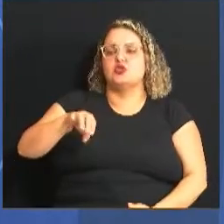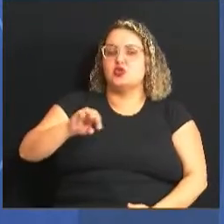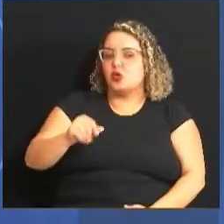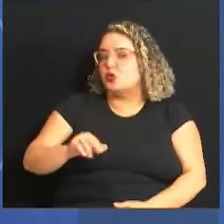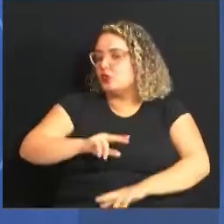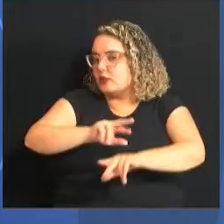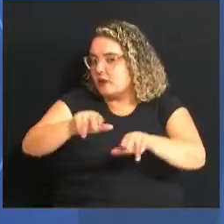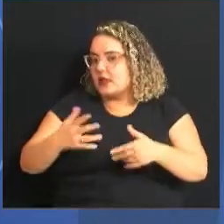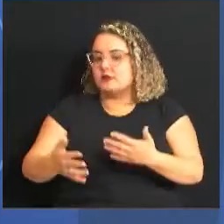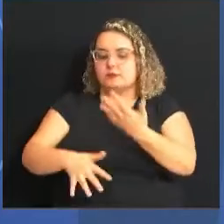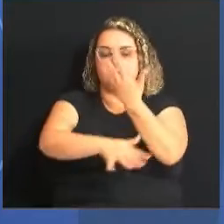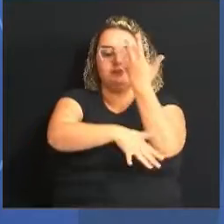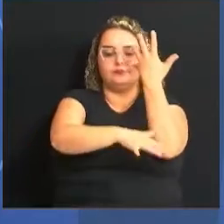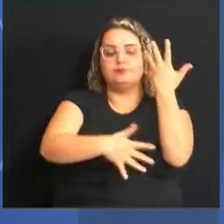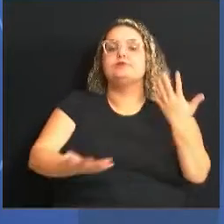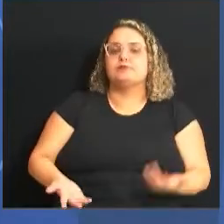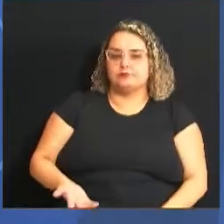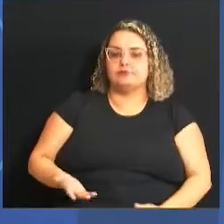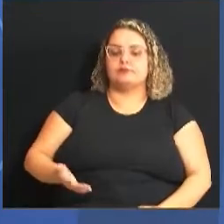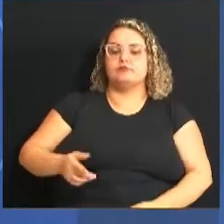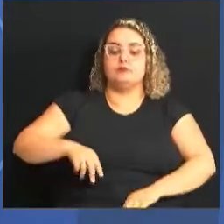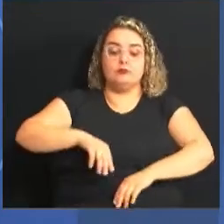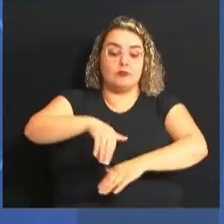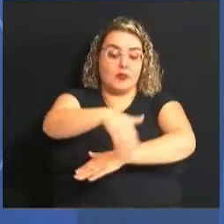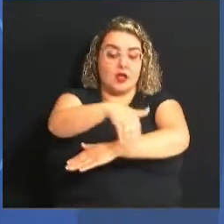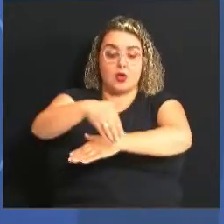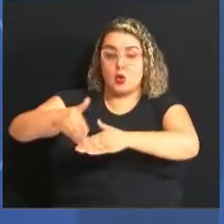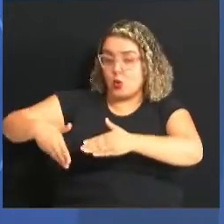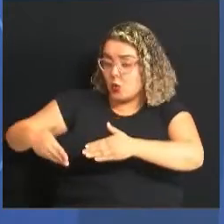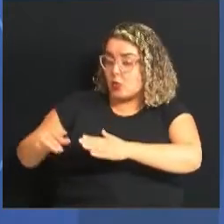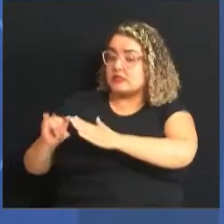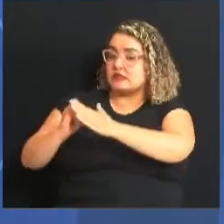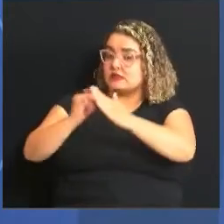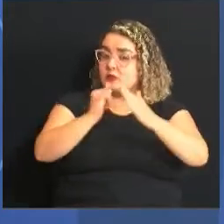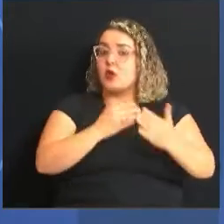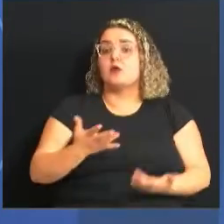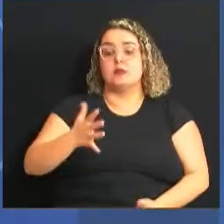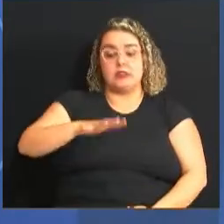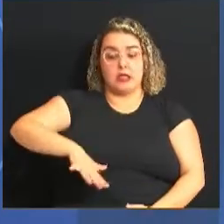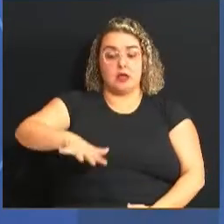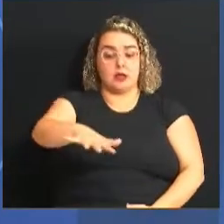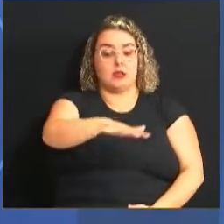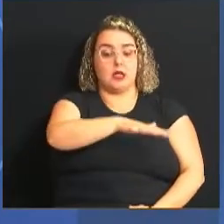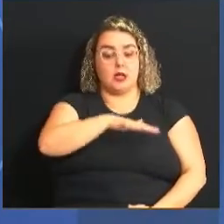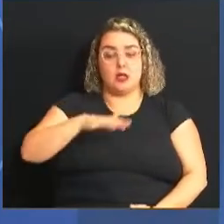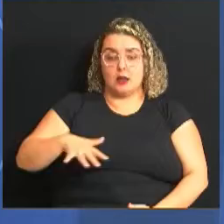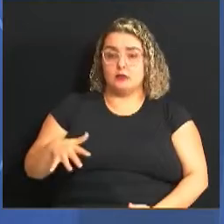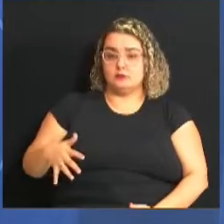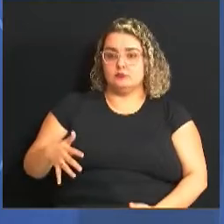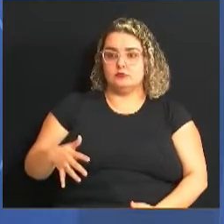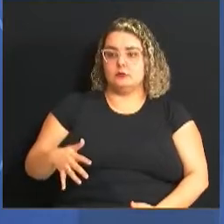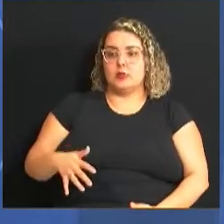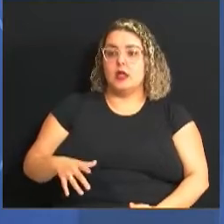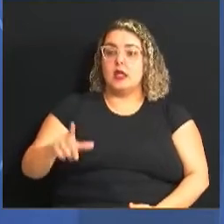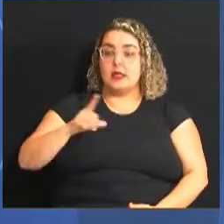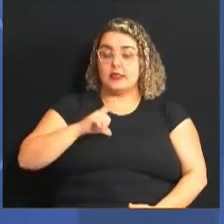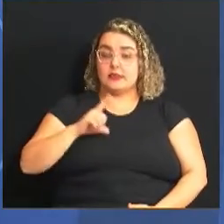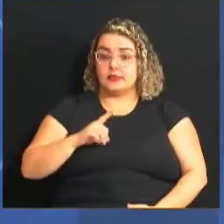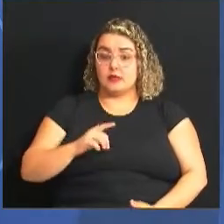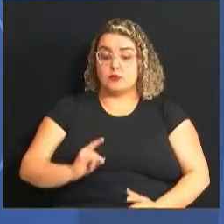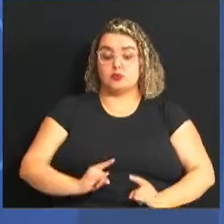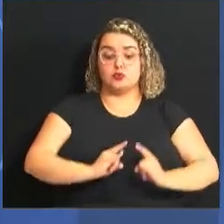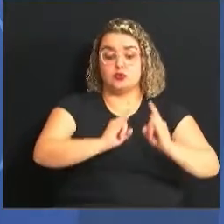ficam 429 imóveis. E ainda nesse perímetro nós temos os